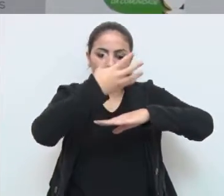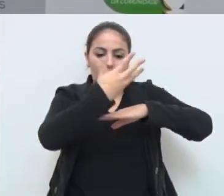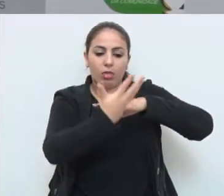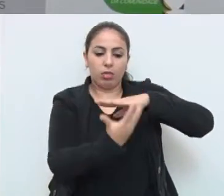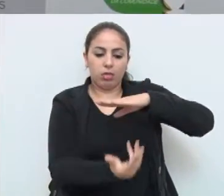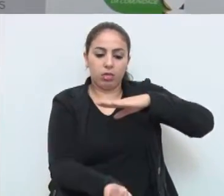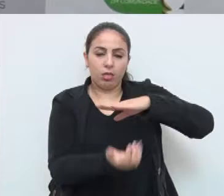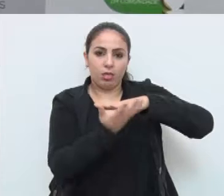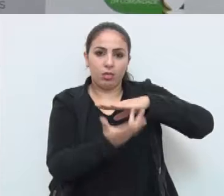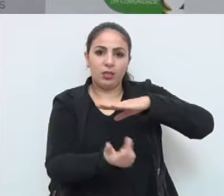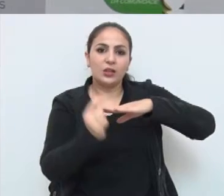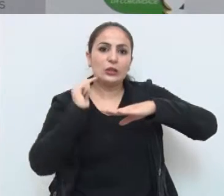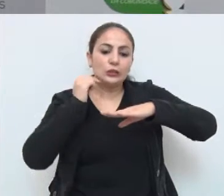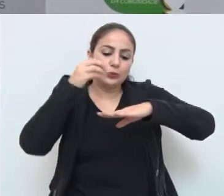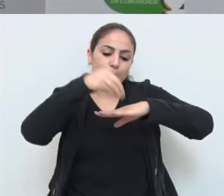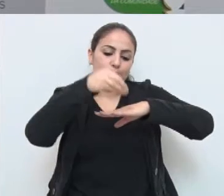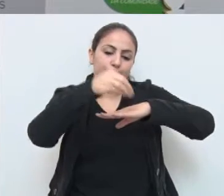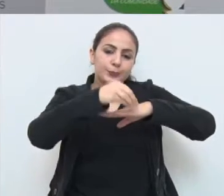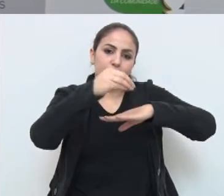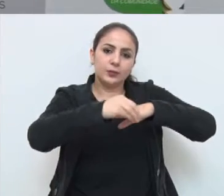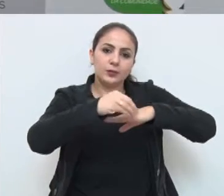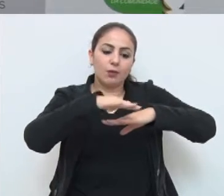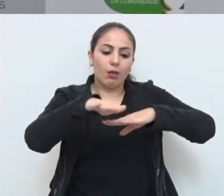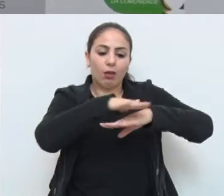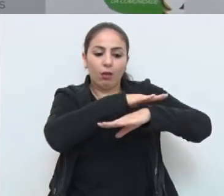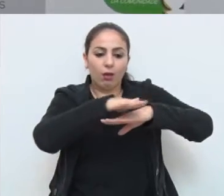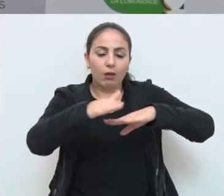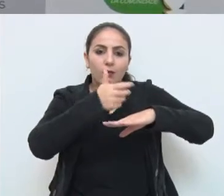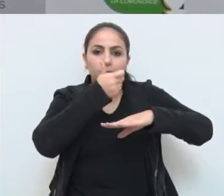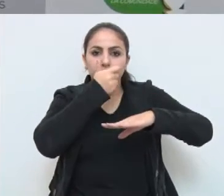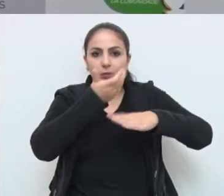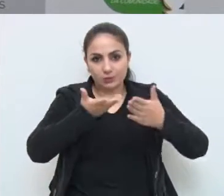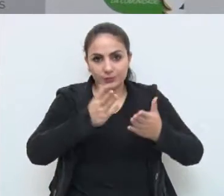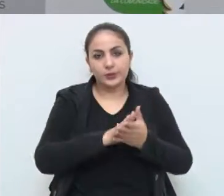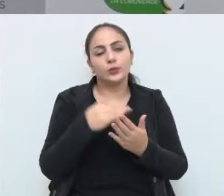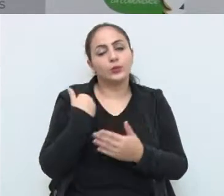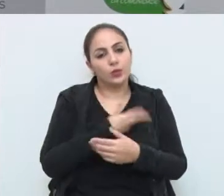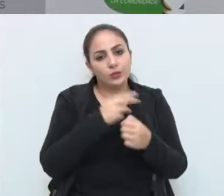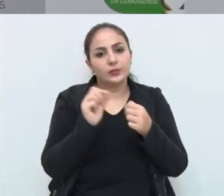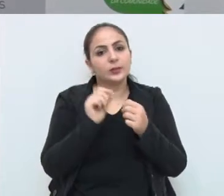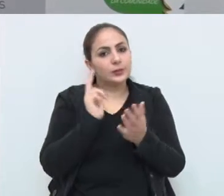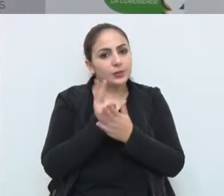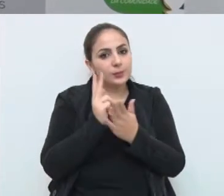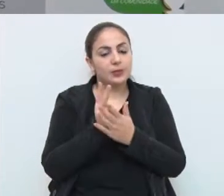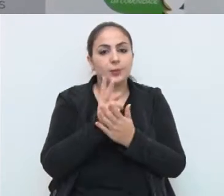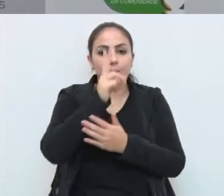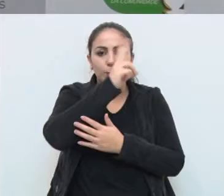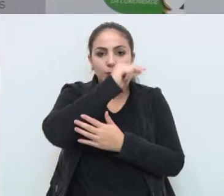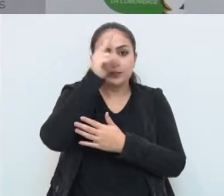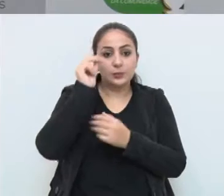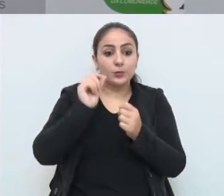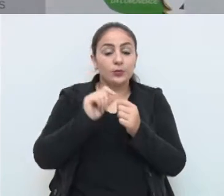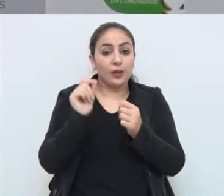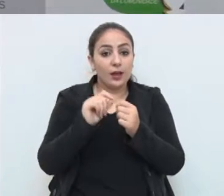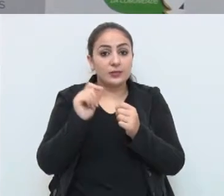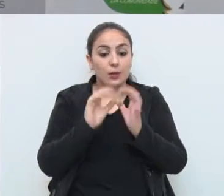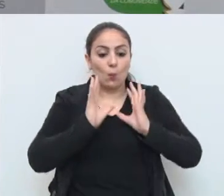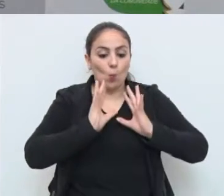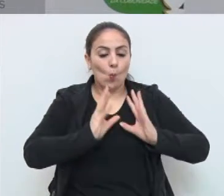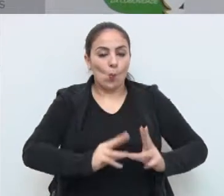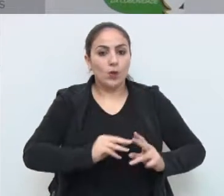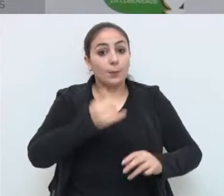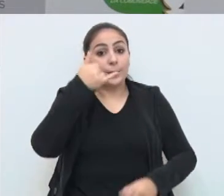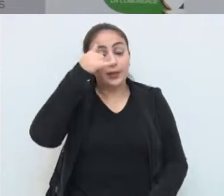vazão, subindo. Então nós pedimos então que o Executivo faça regularmente as limpezas desses córregos para que não tenha